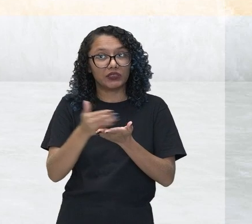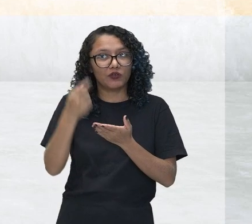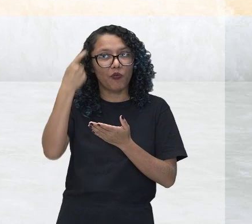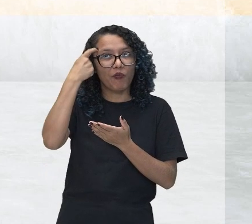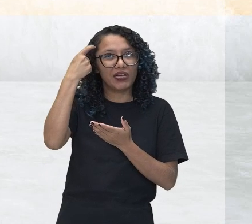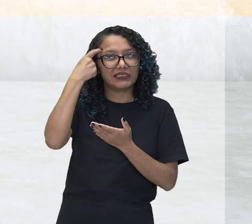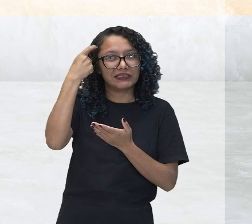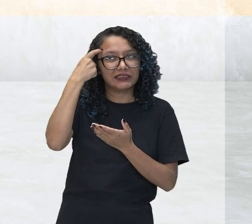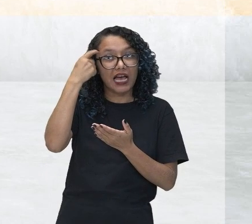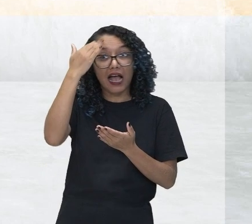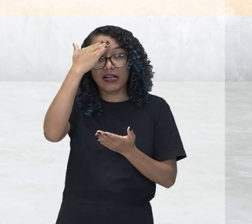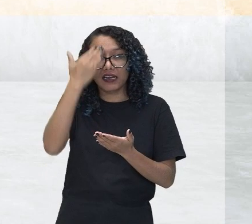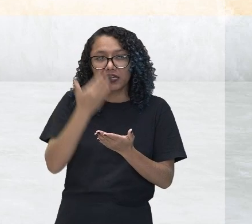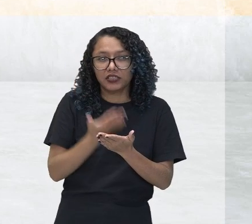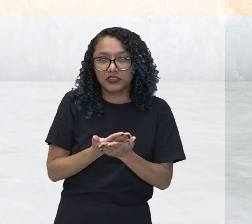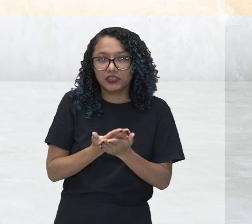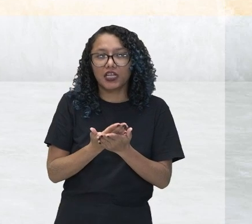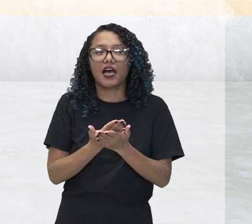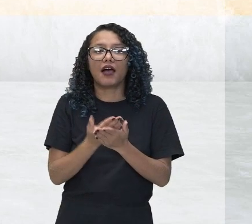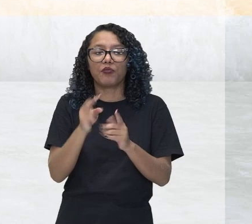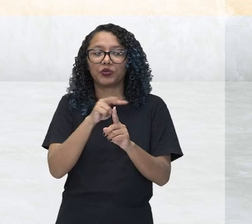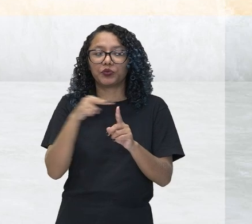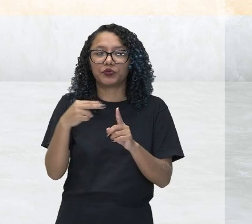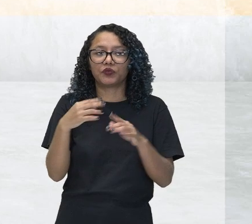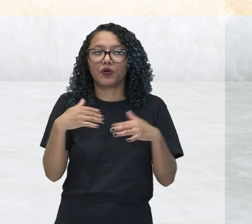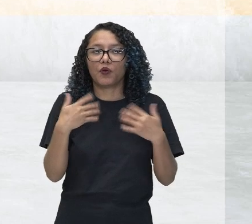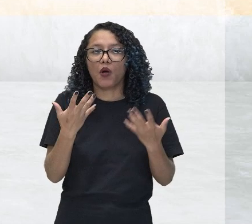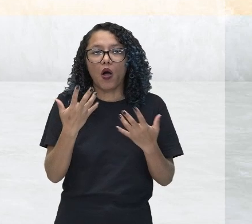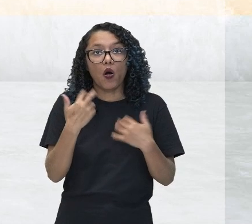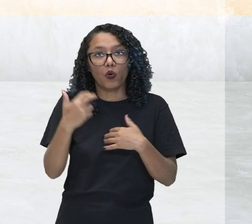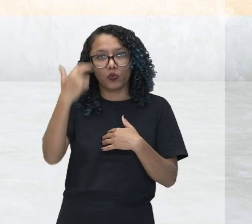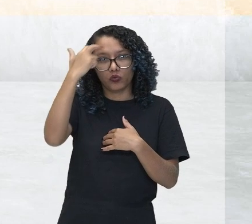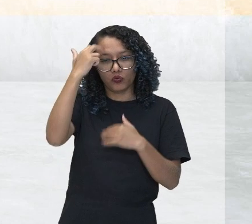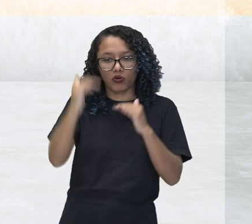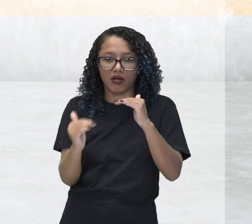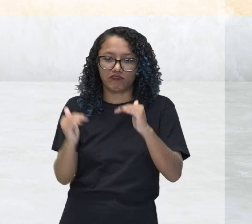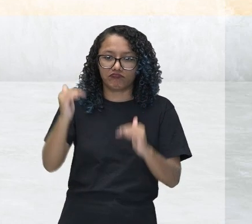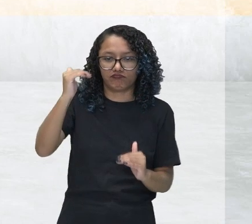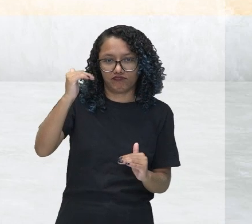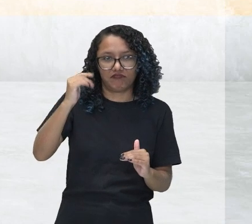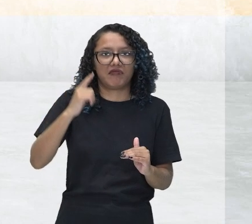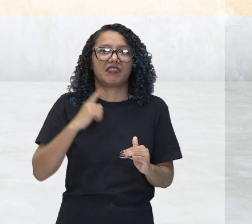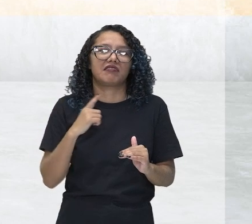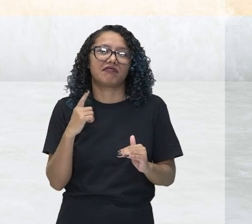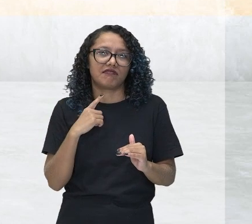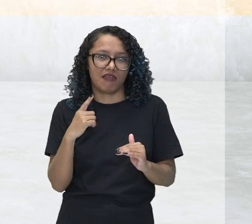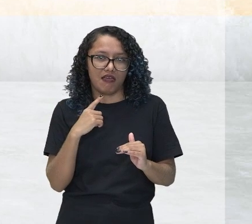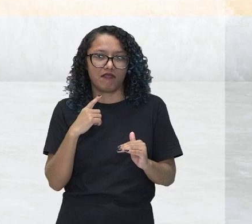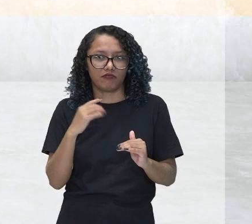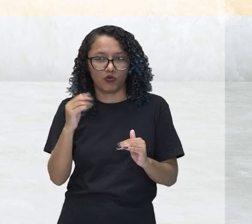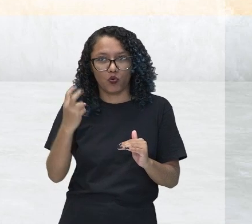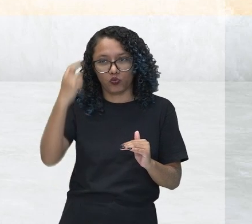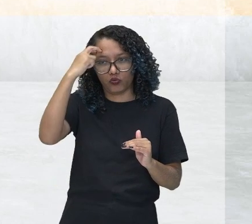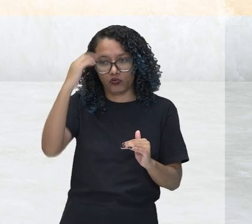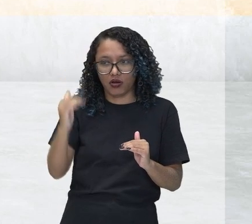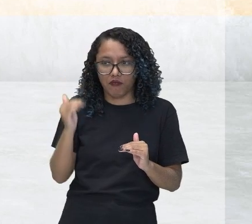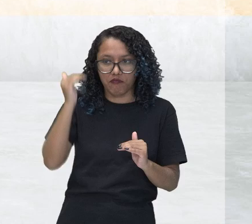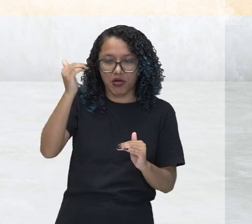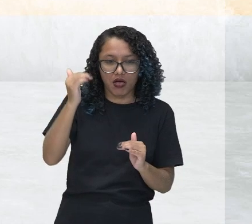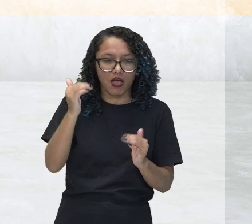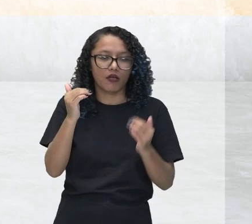né? Desse olhar pequeno da cultura. Tá certo? Entenderam bem essa parte